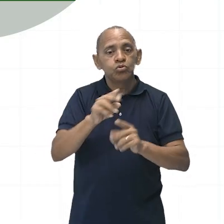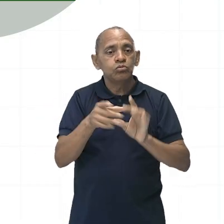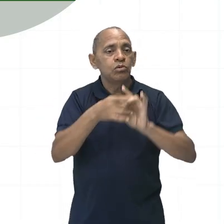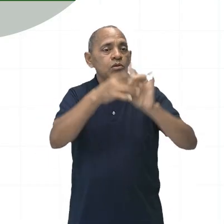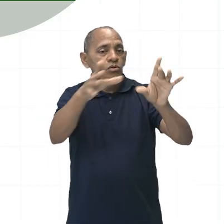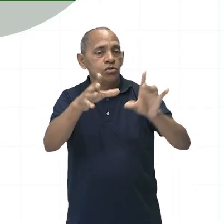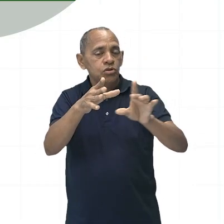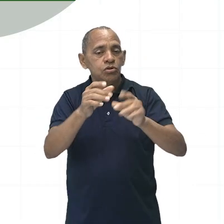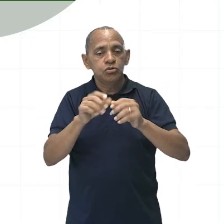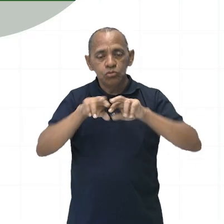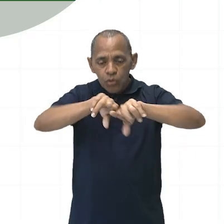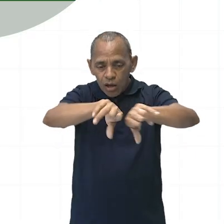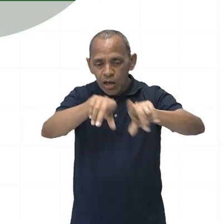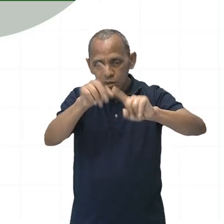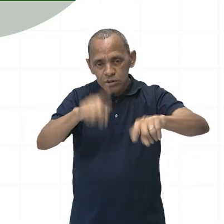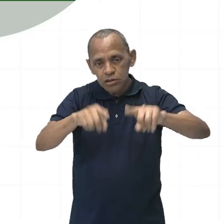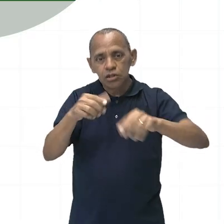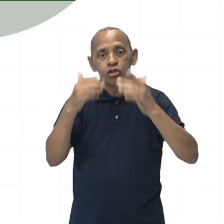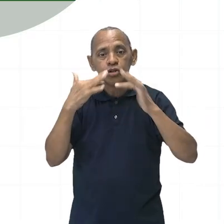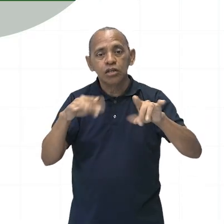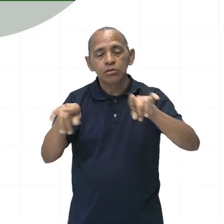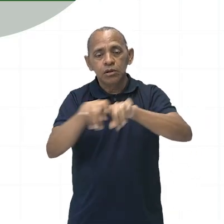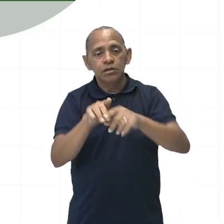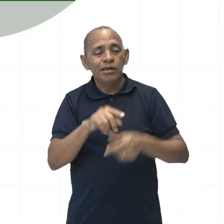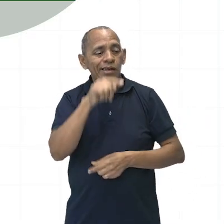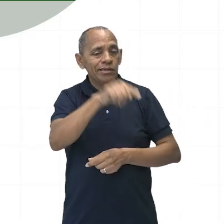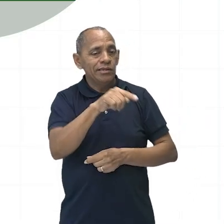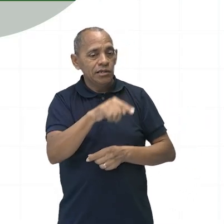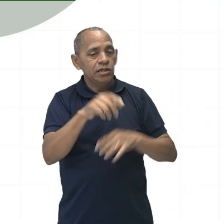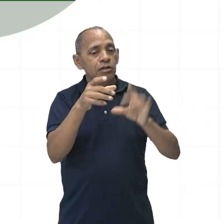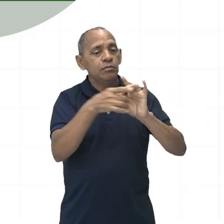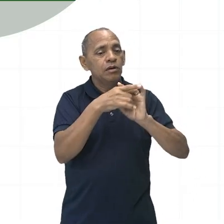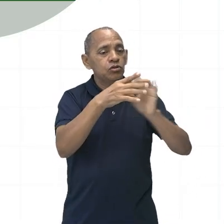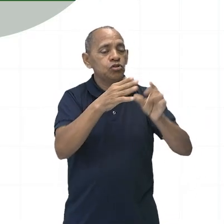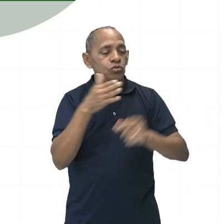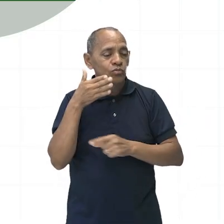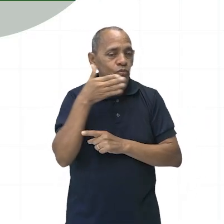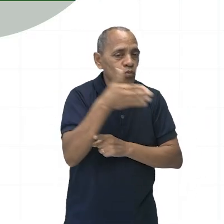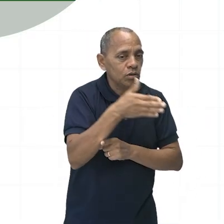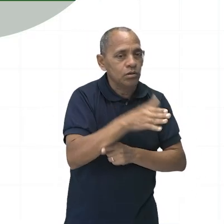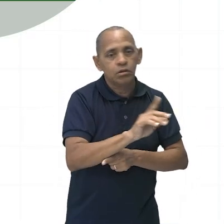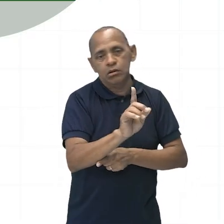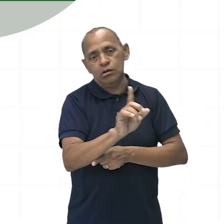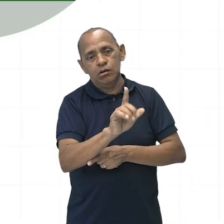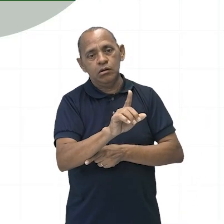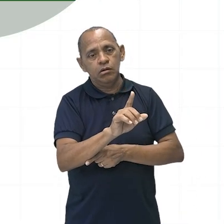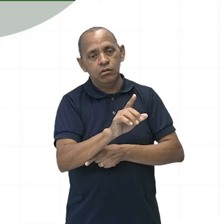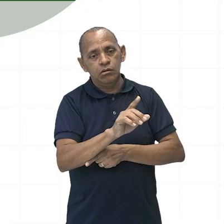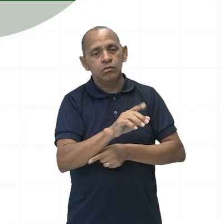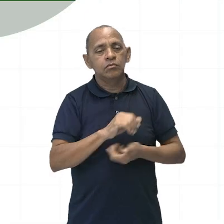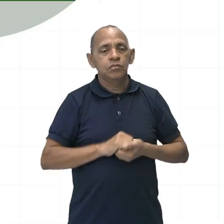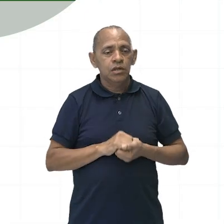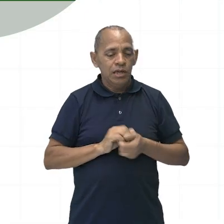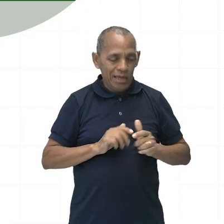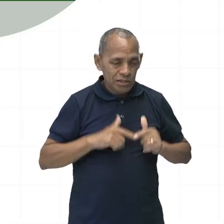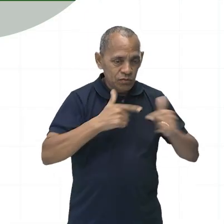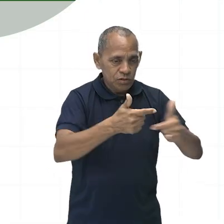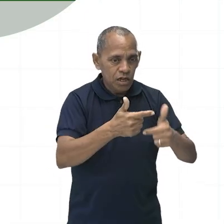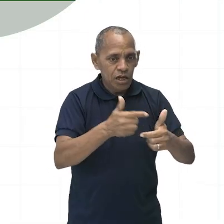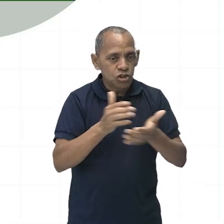Nas unidades de conservação e de proteção integral, só é permitido o uso indireto, ou seja, atividades que não retirem